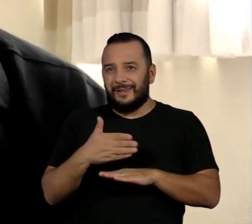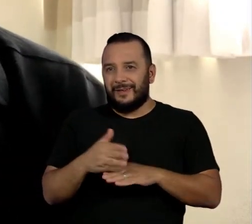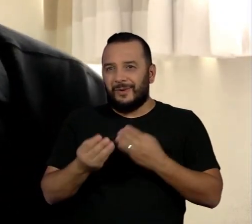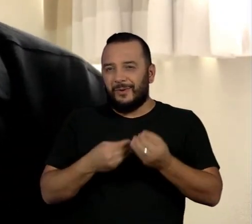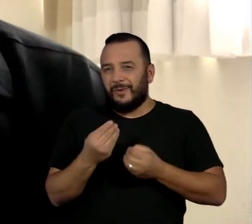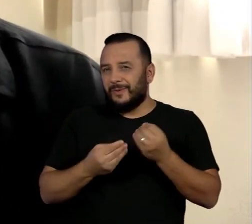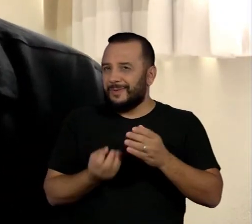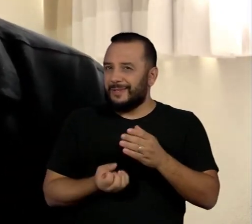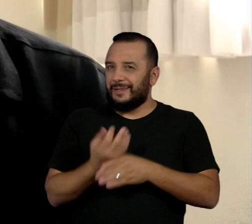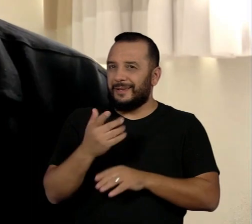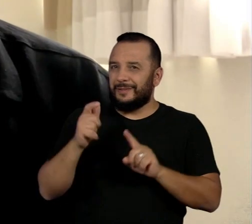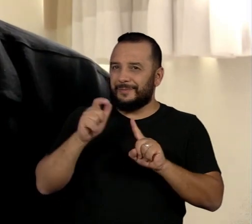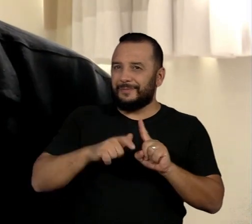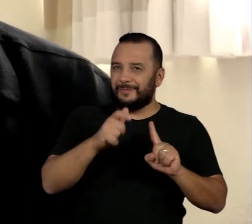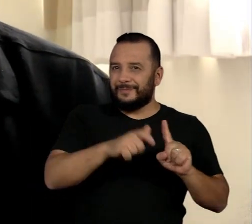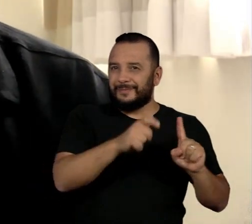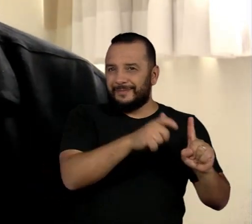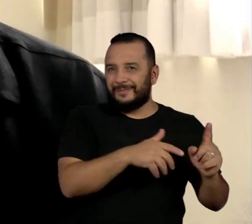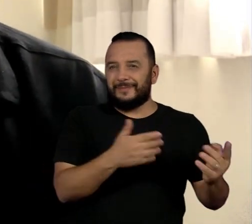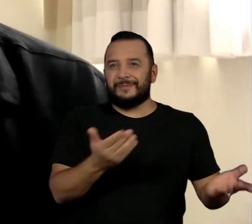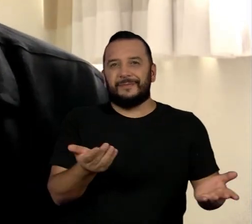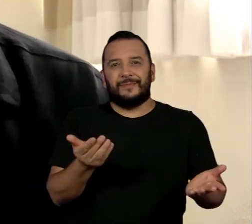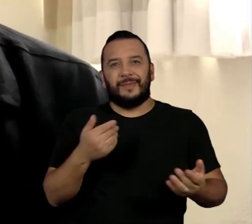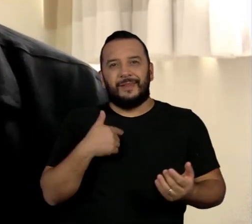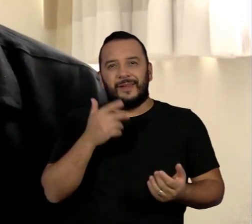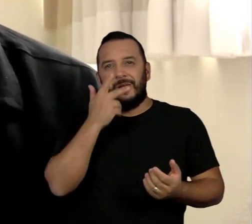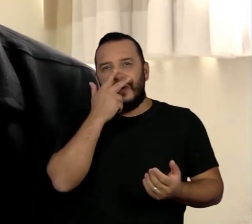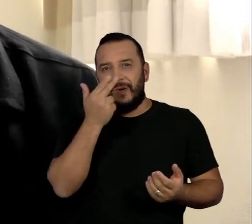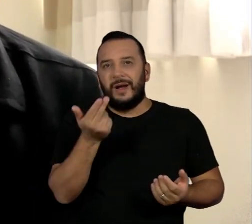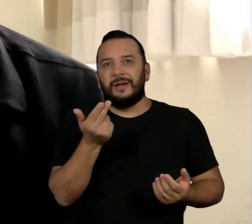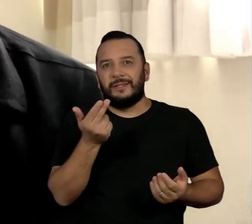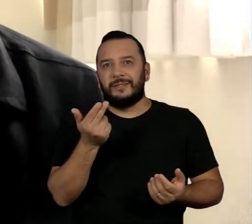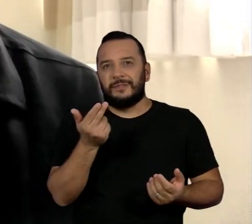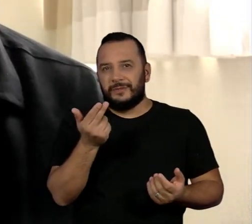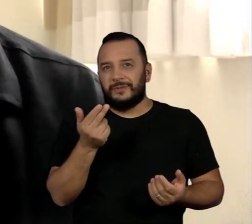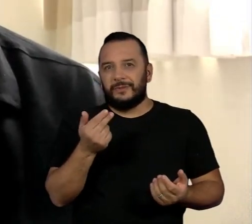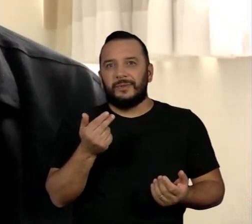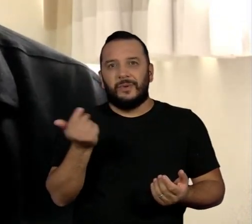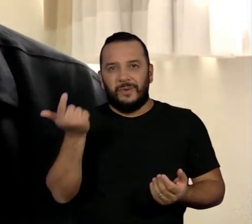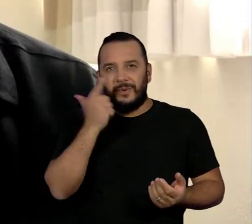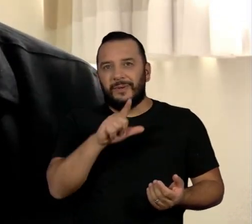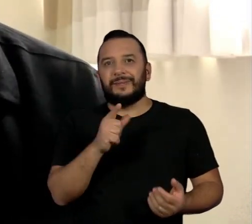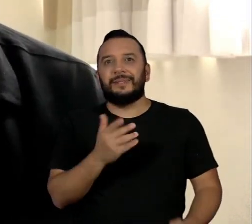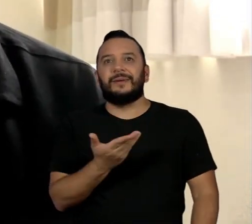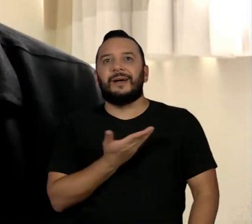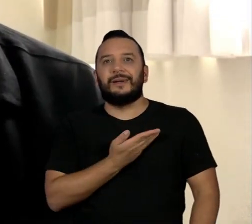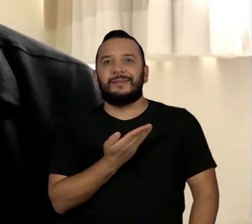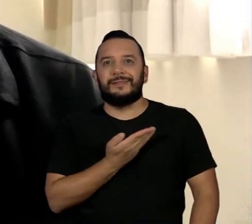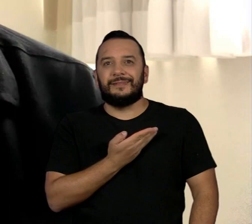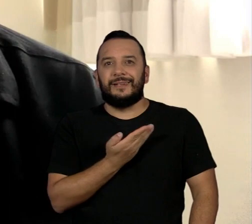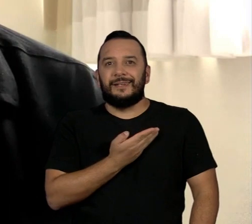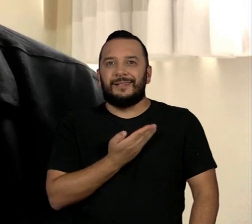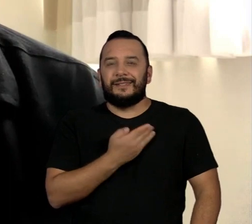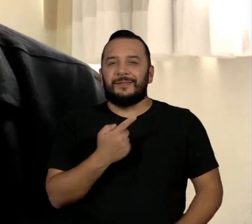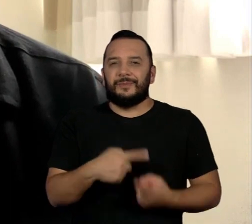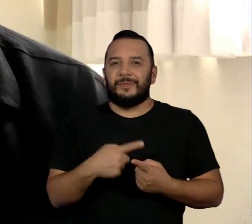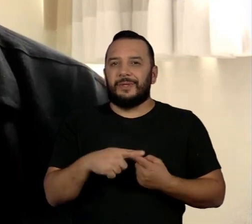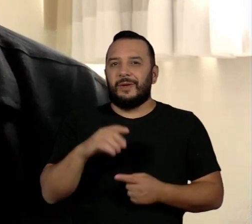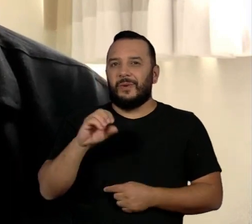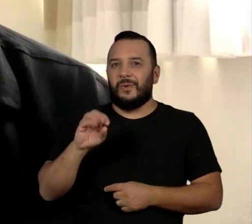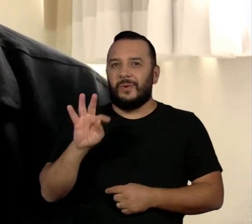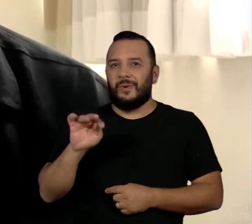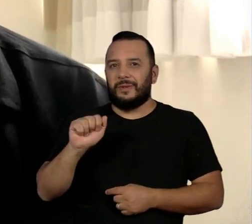personagem. E eu acho que a grande conquista também é que a gente adquiriu uma amizade, porque é isso, o Otávio é